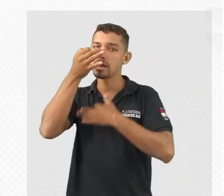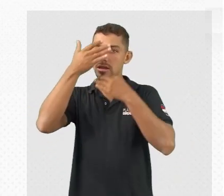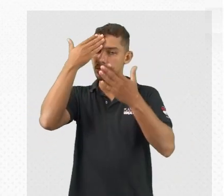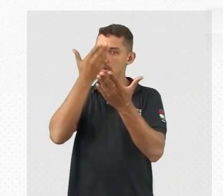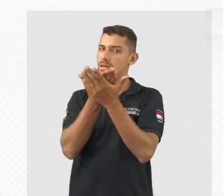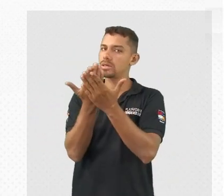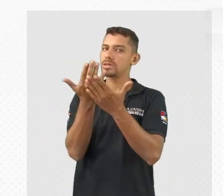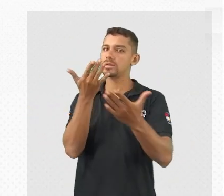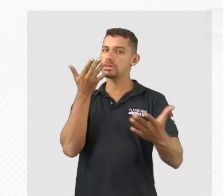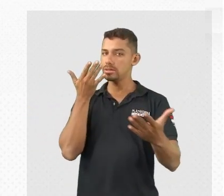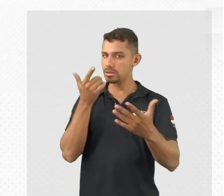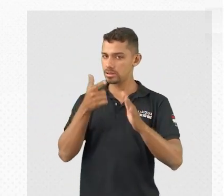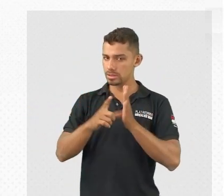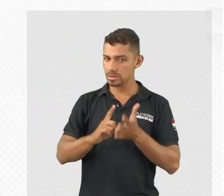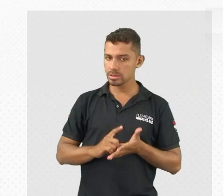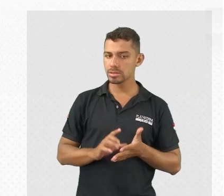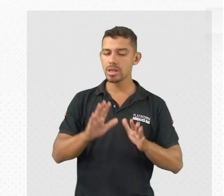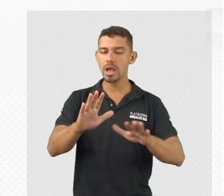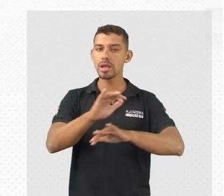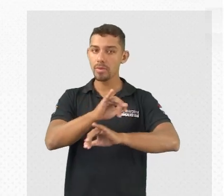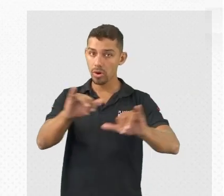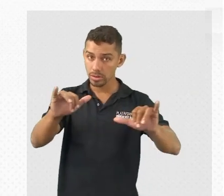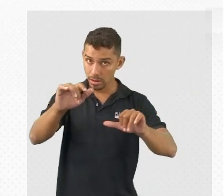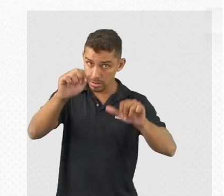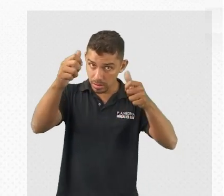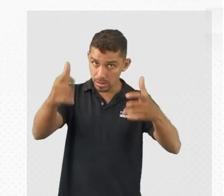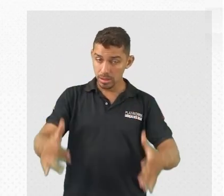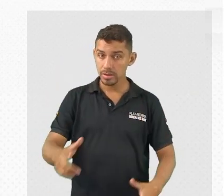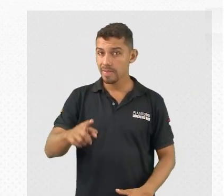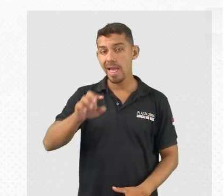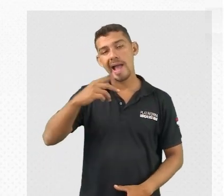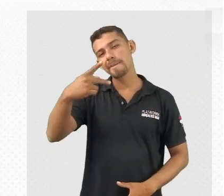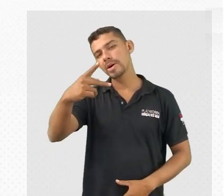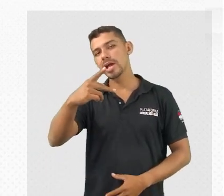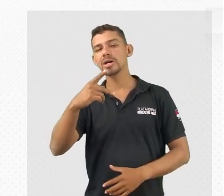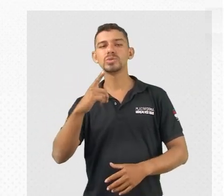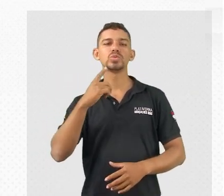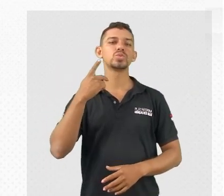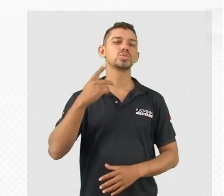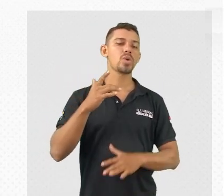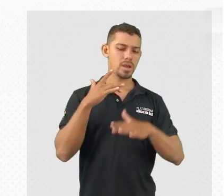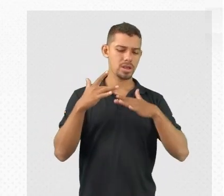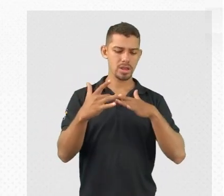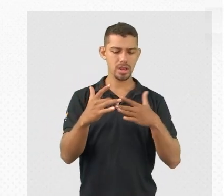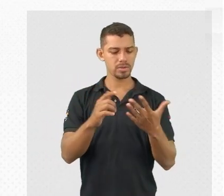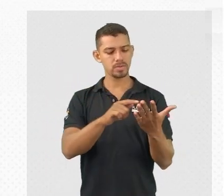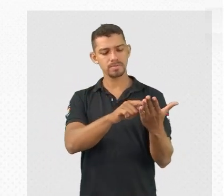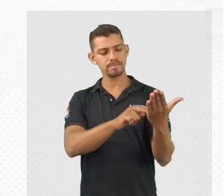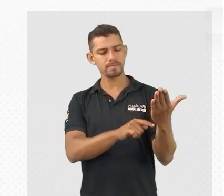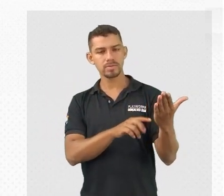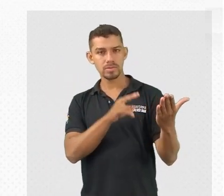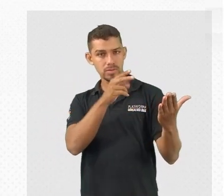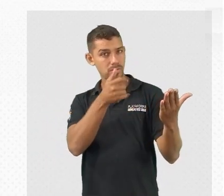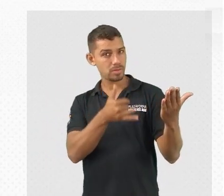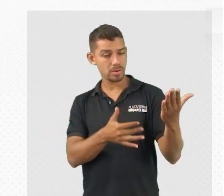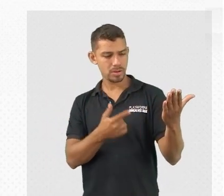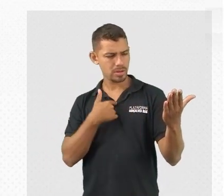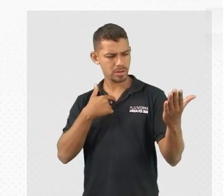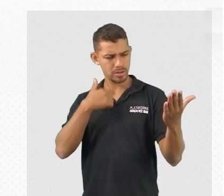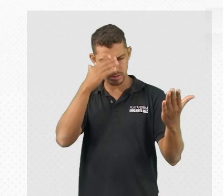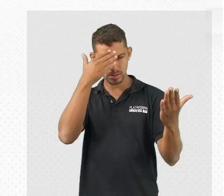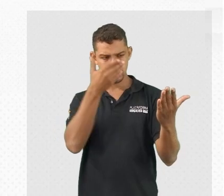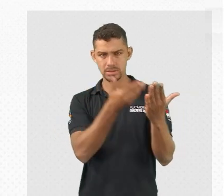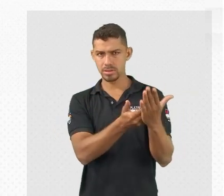aí, pessoal, é importante dizer que não é porque a tua rede social só mostra coisas que você